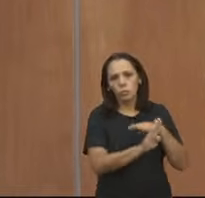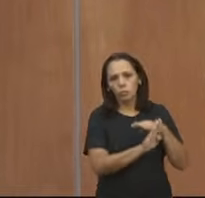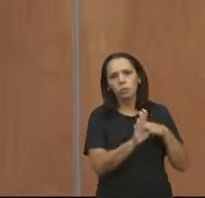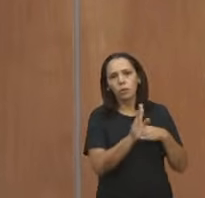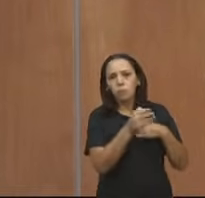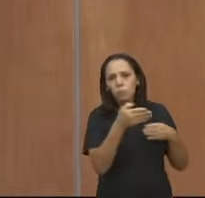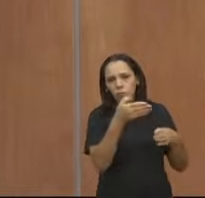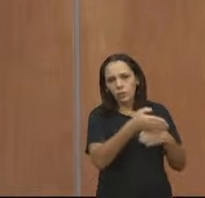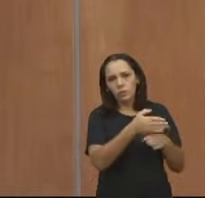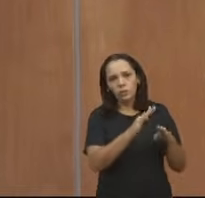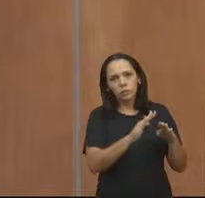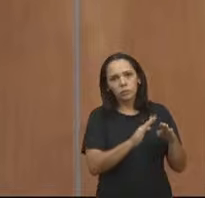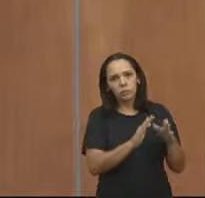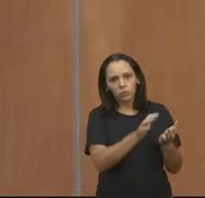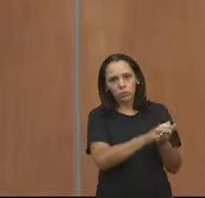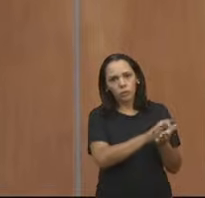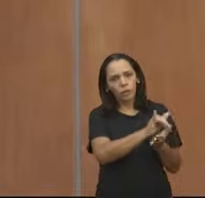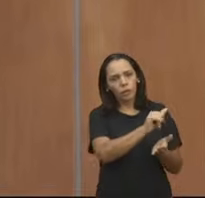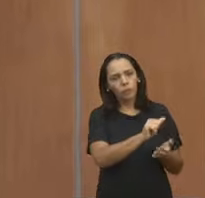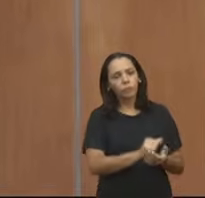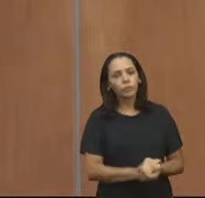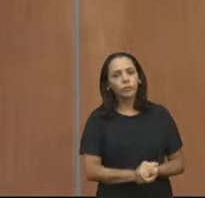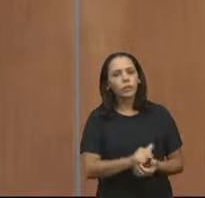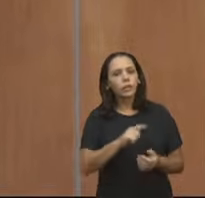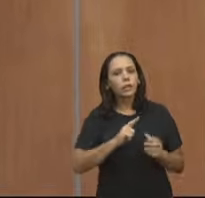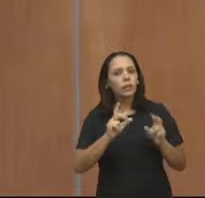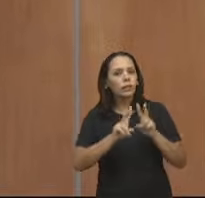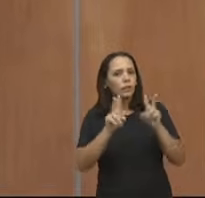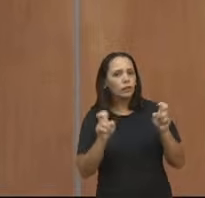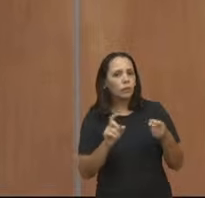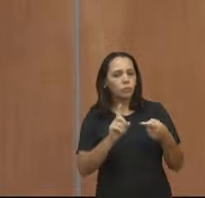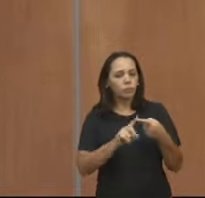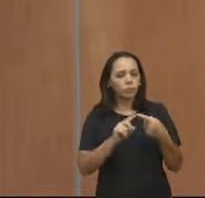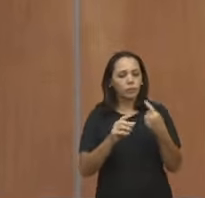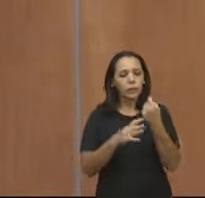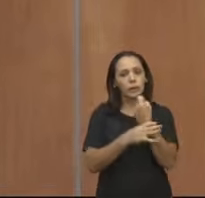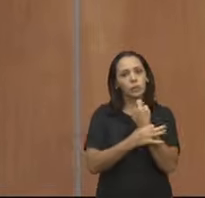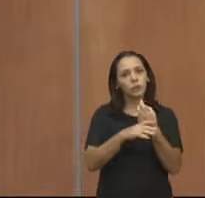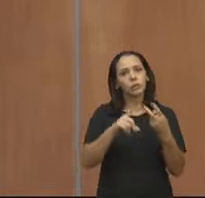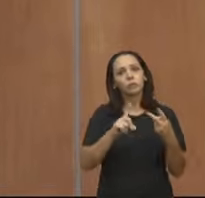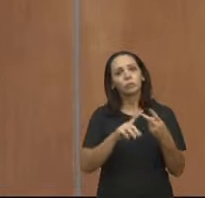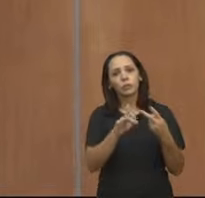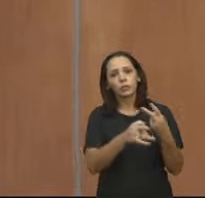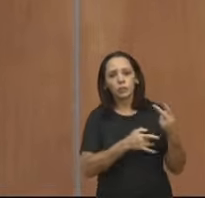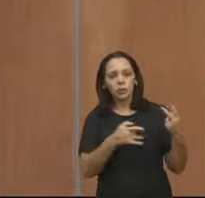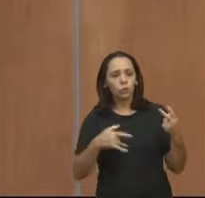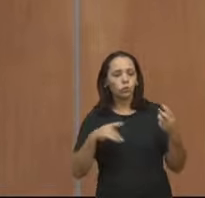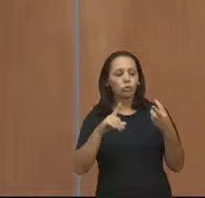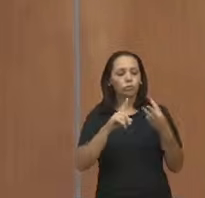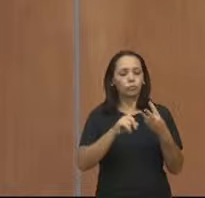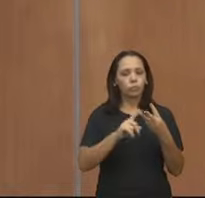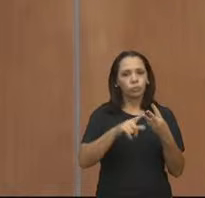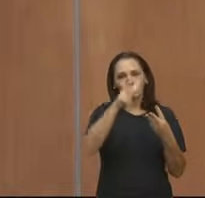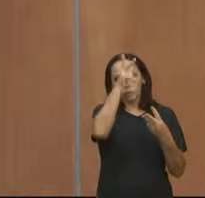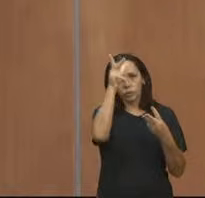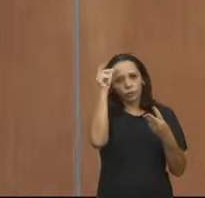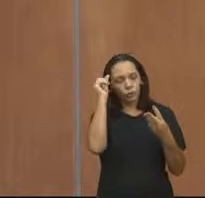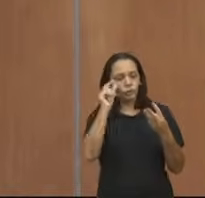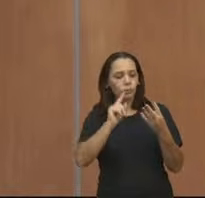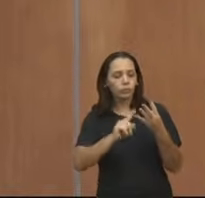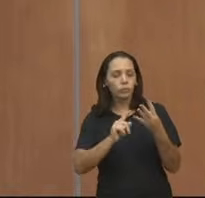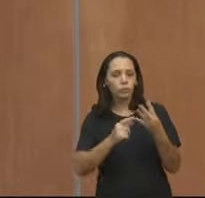assunto para a saúde, assunto para a administração, para o governo, para a infraestrutura, para a mobilidade